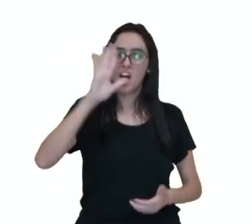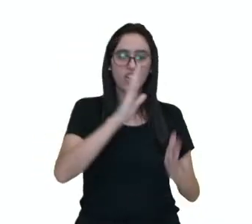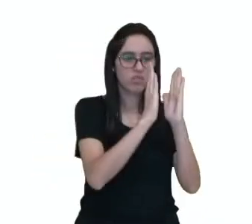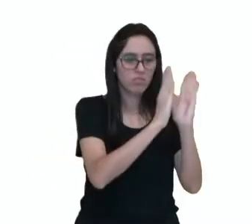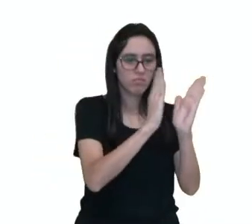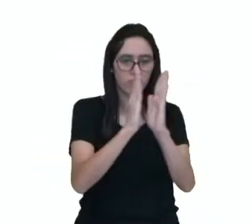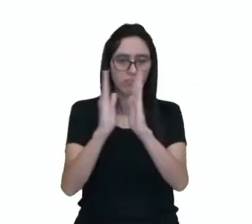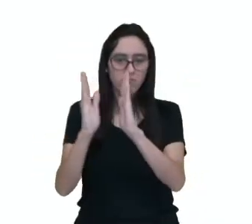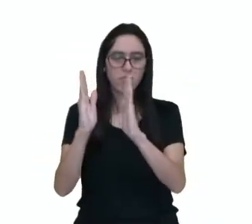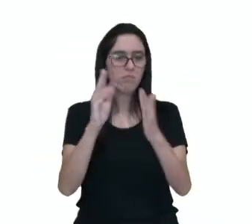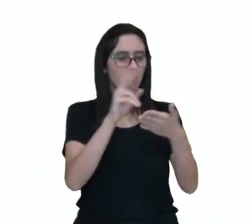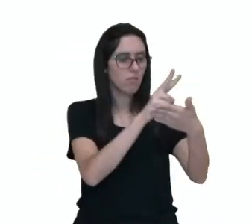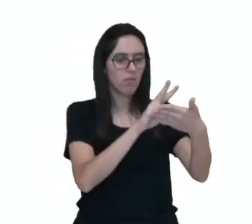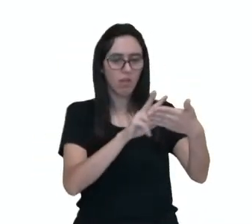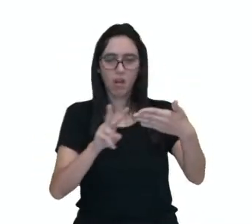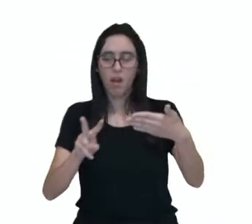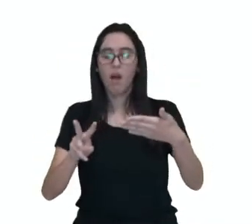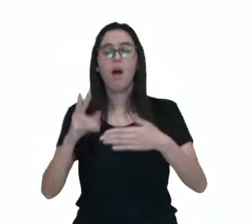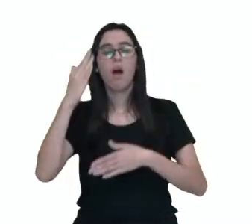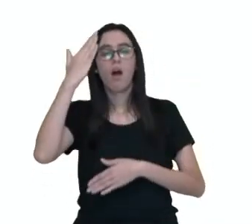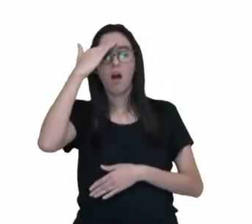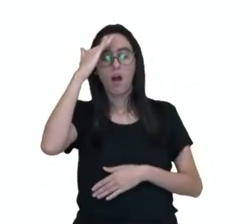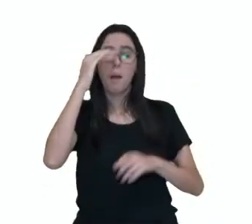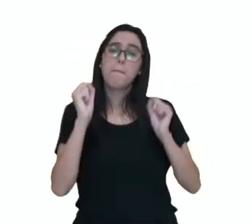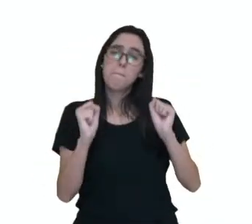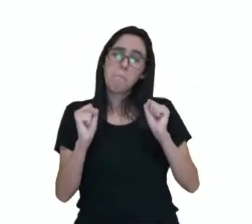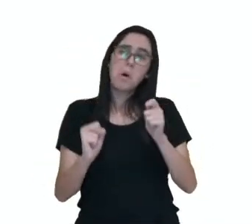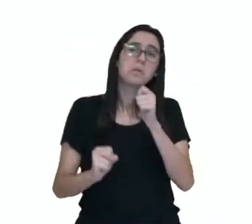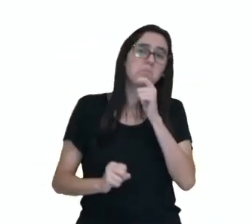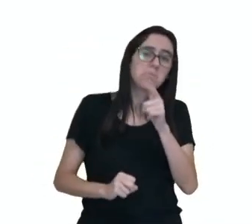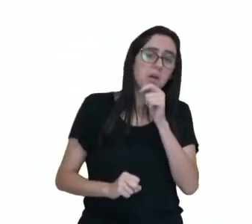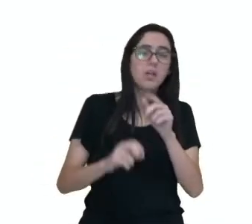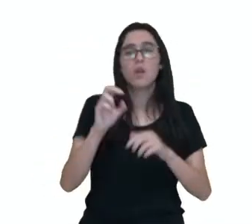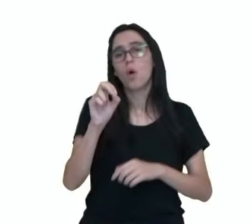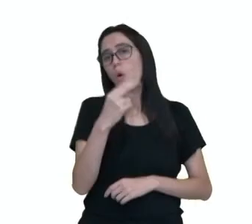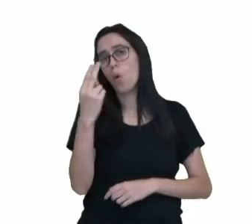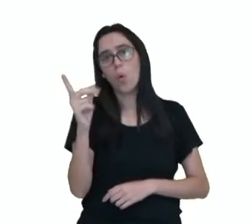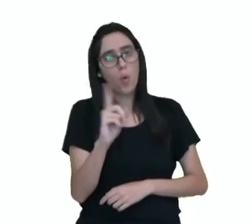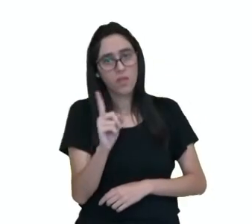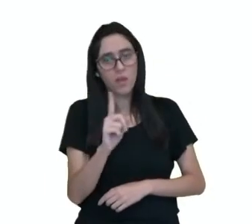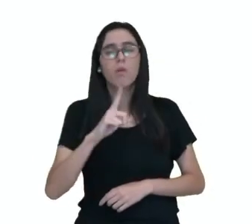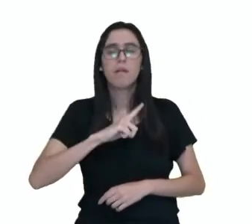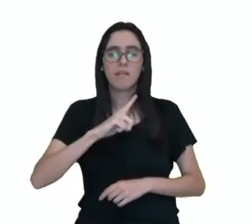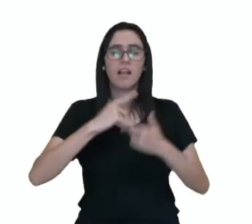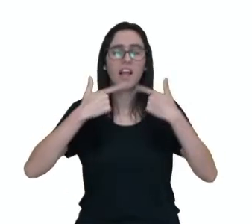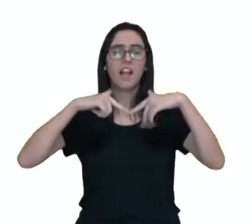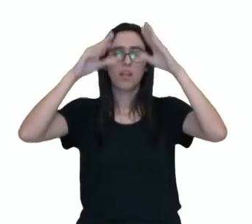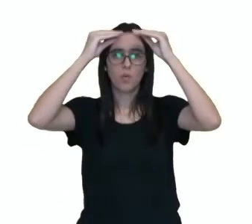uma cena que pode ou não apresentar humor. Presença de linguagem verbal e não verbal.